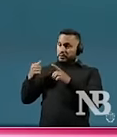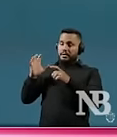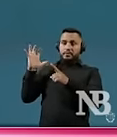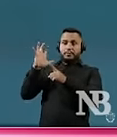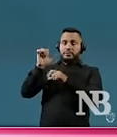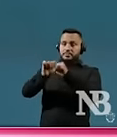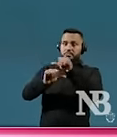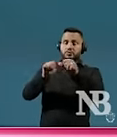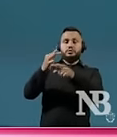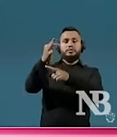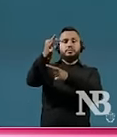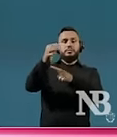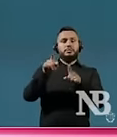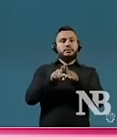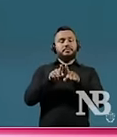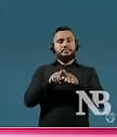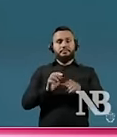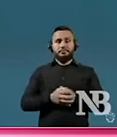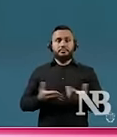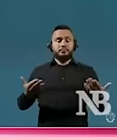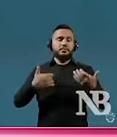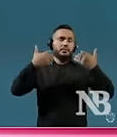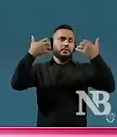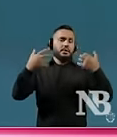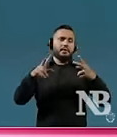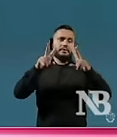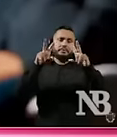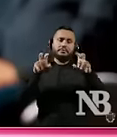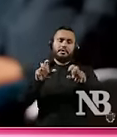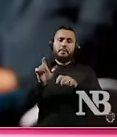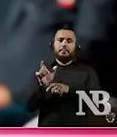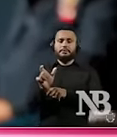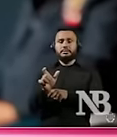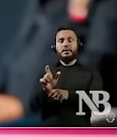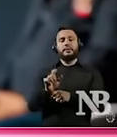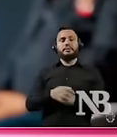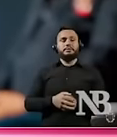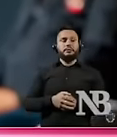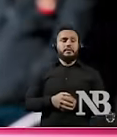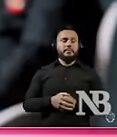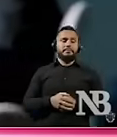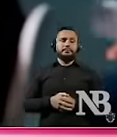do efeito borboleta, que muitos também podem conhecer como